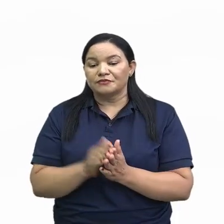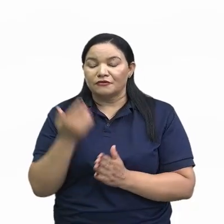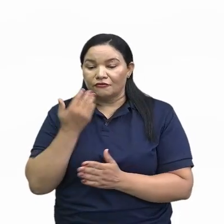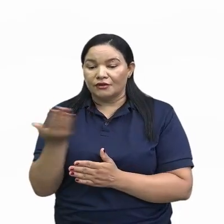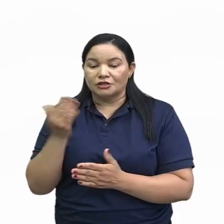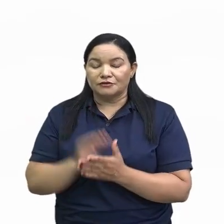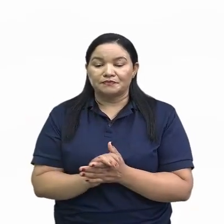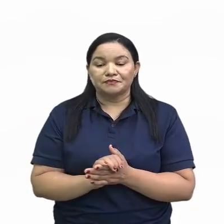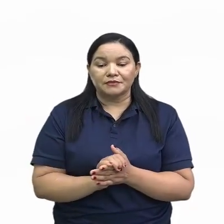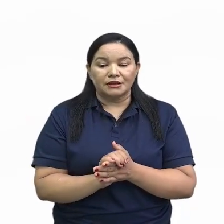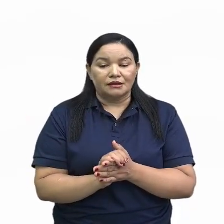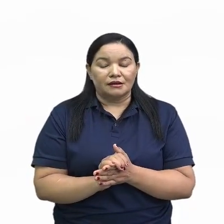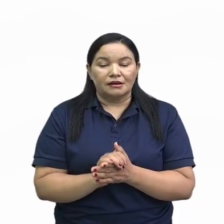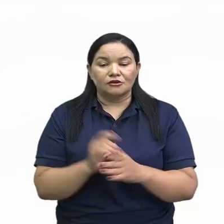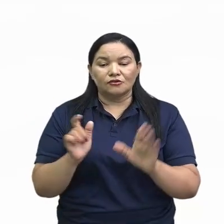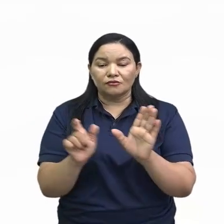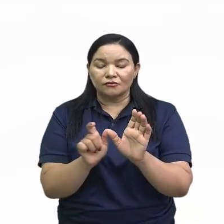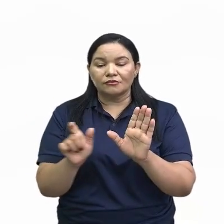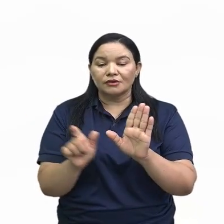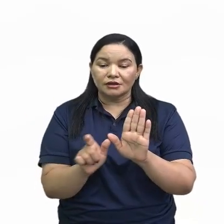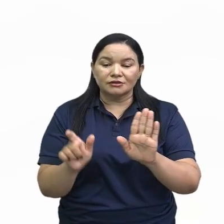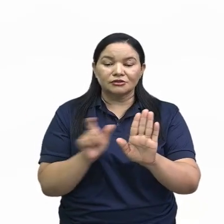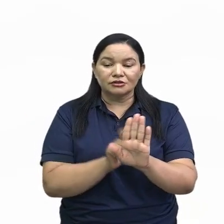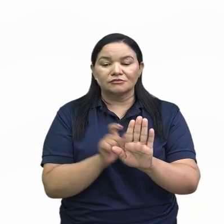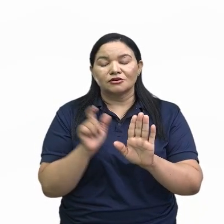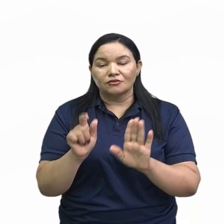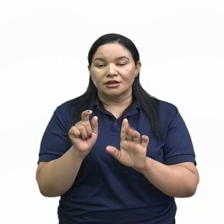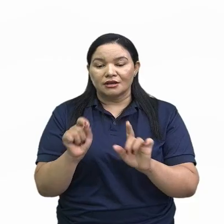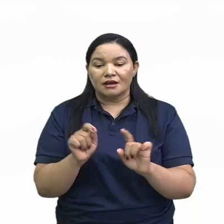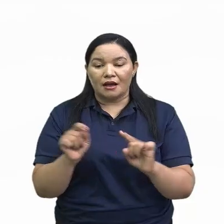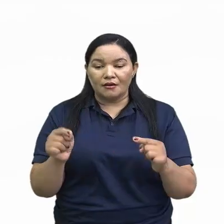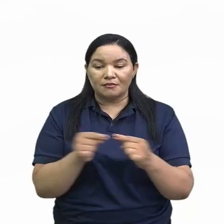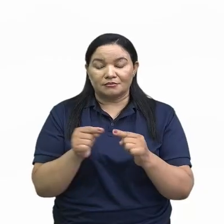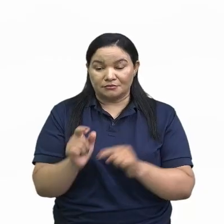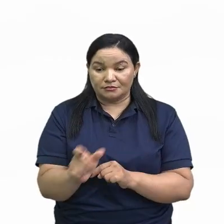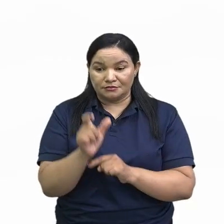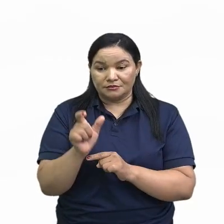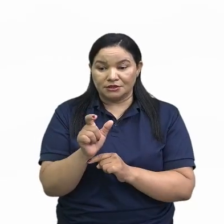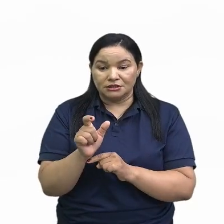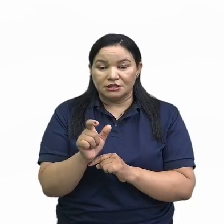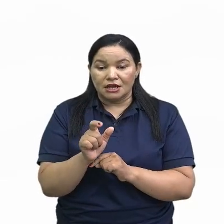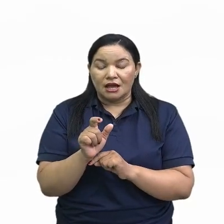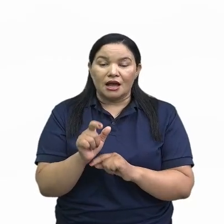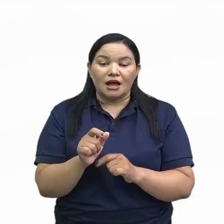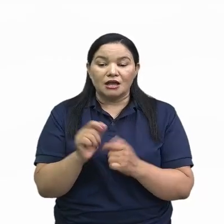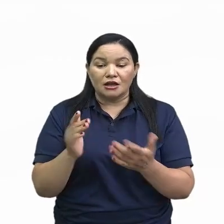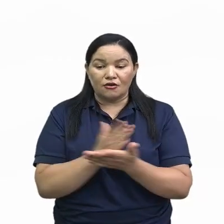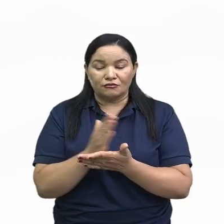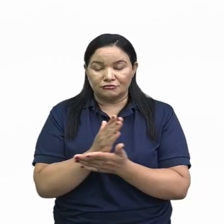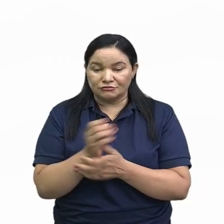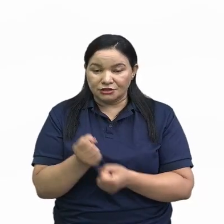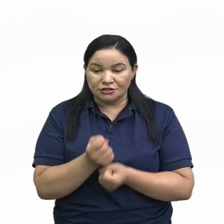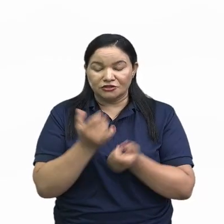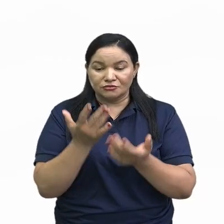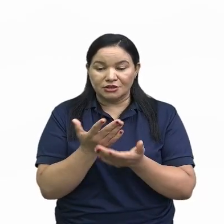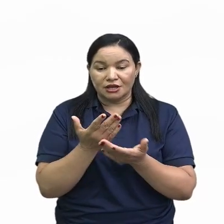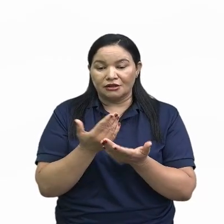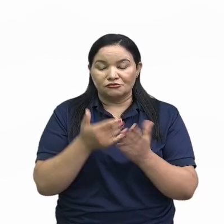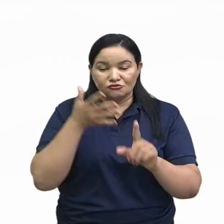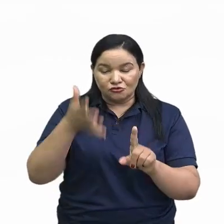A elipse é a omissão de um ou mais termos, os quais não foram expressos anteriormente no